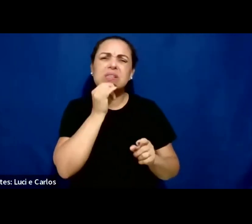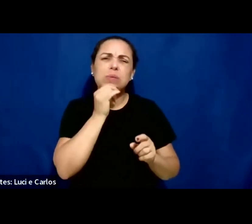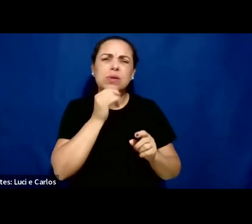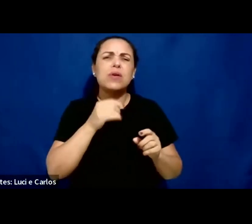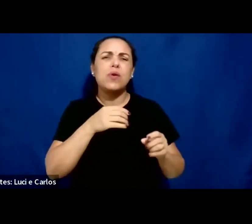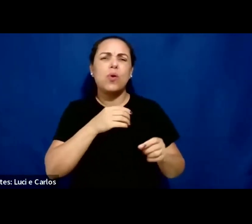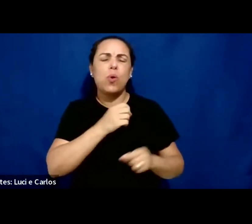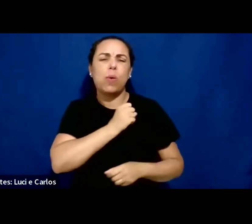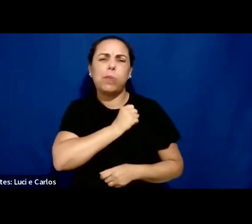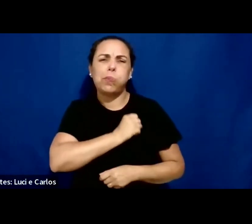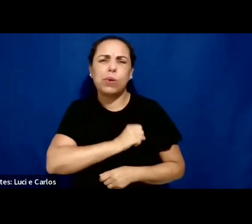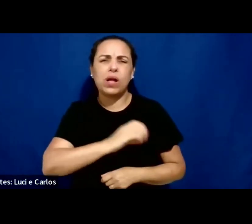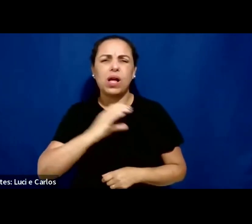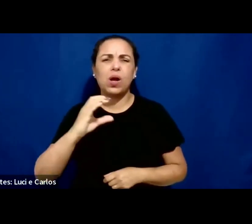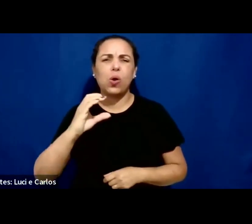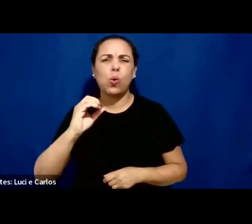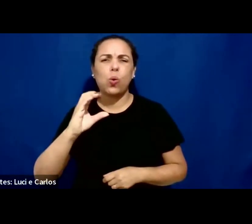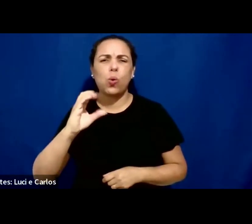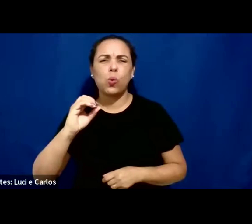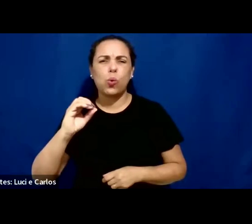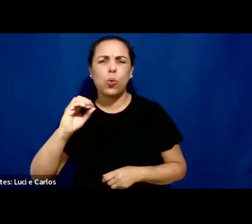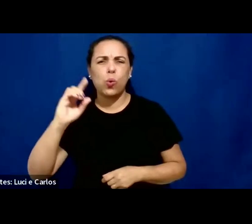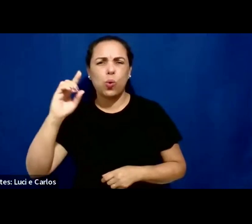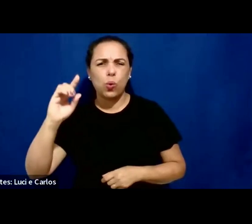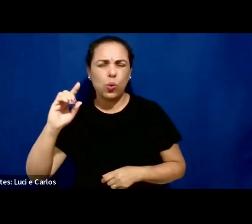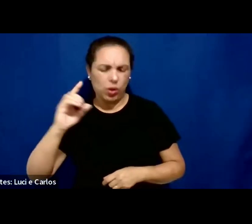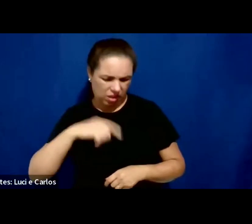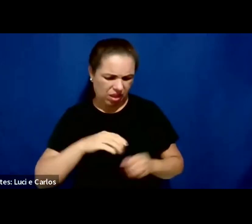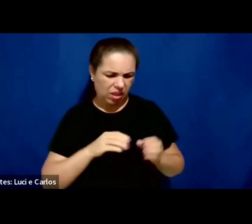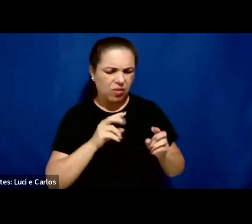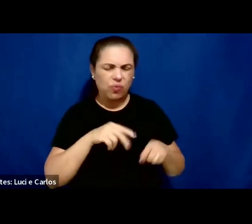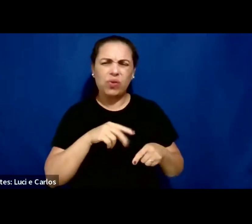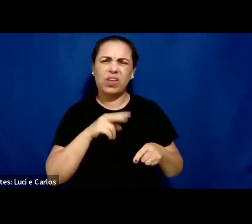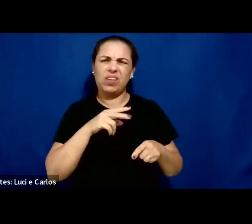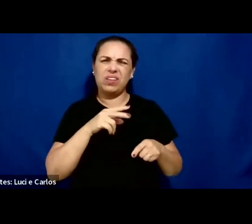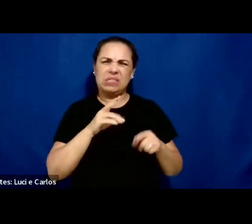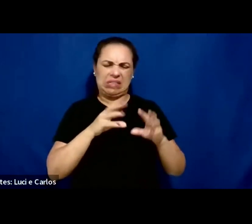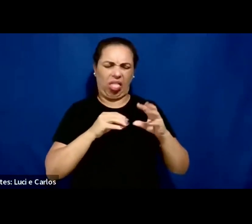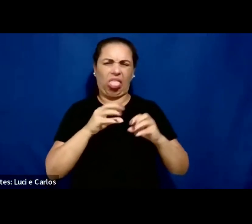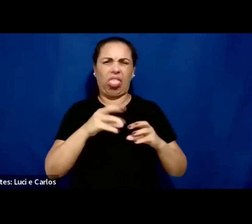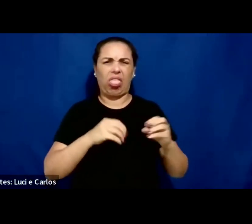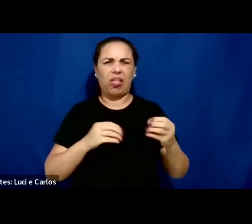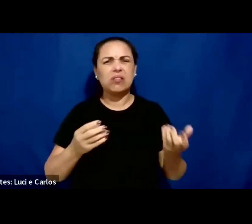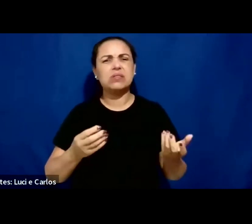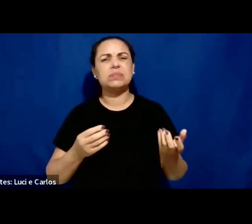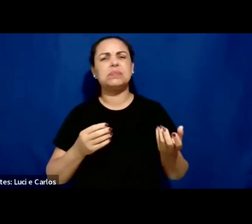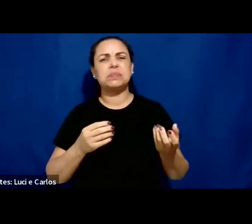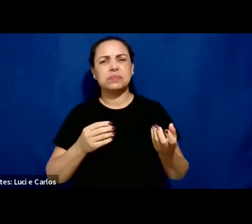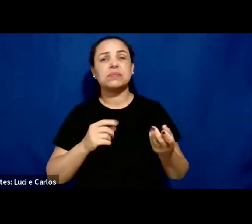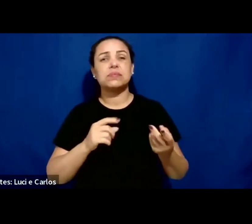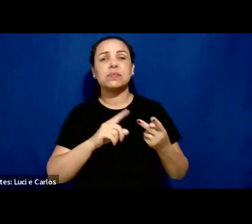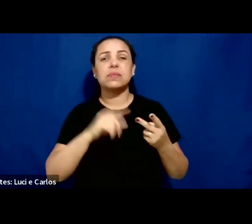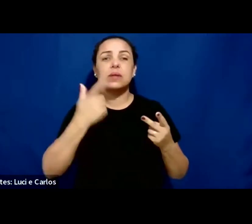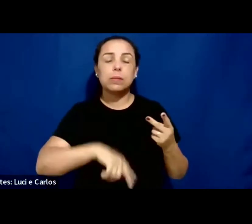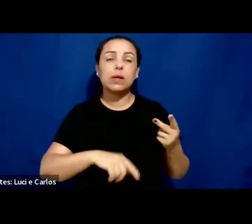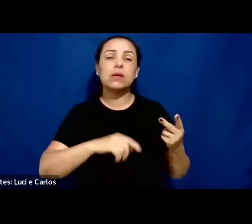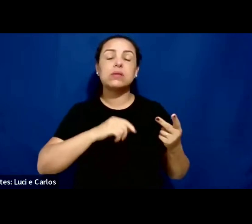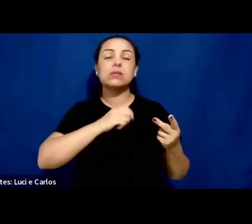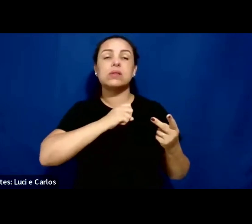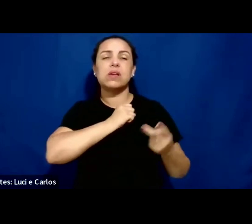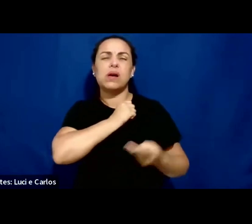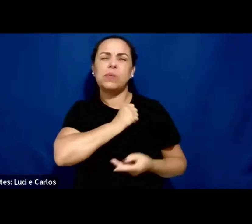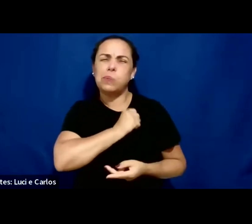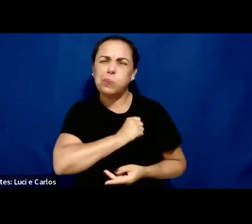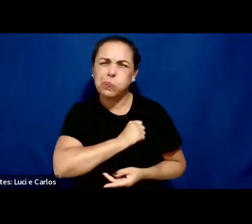das fezes, né? Suas fezes não é uma obra de arte. Constipação, diarreias